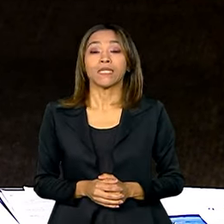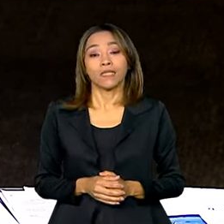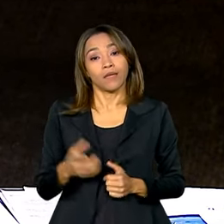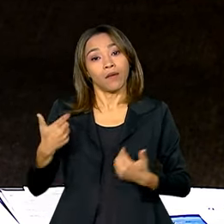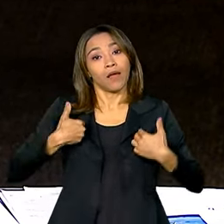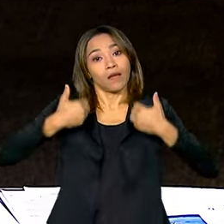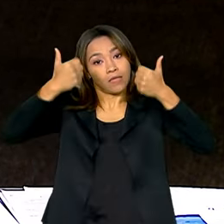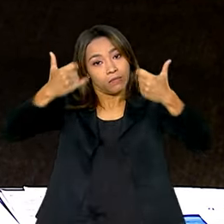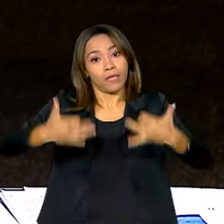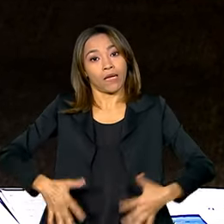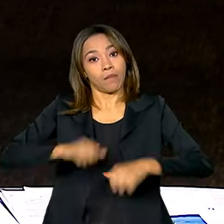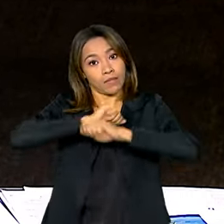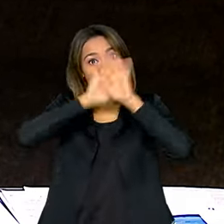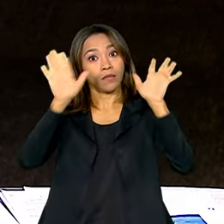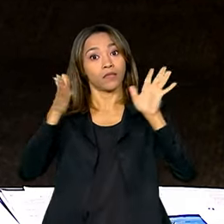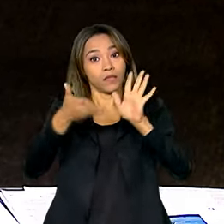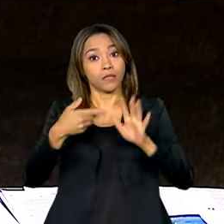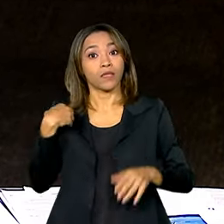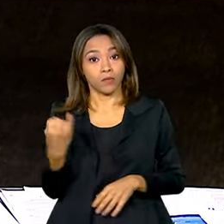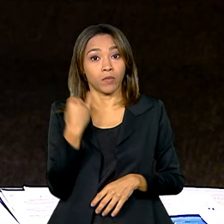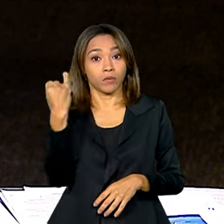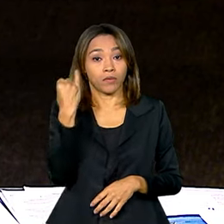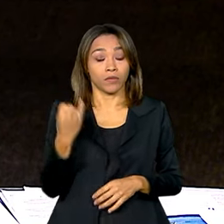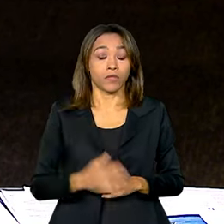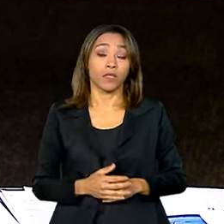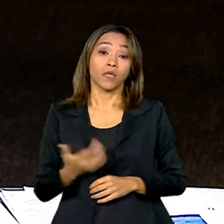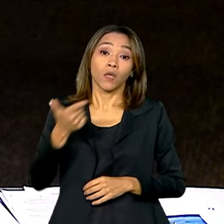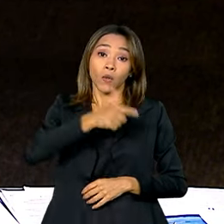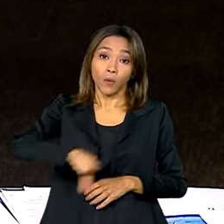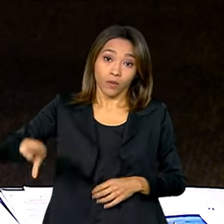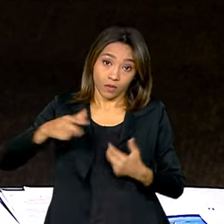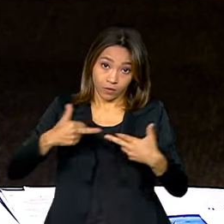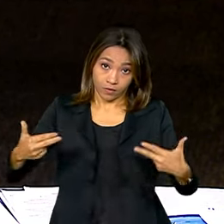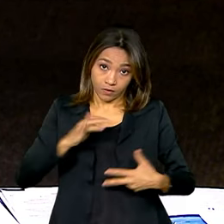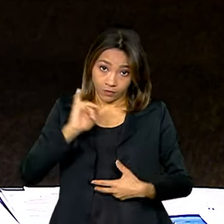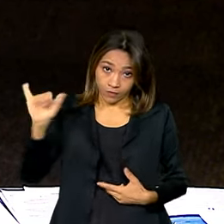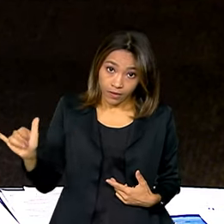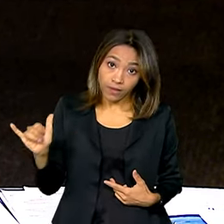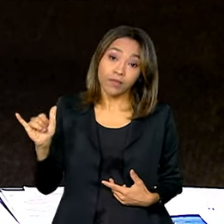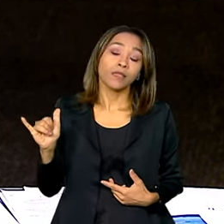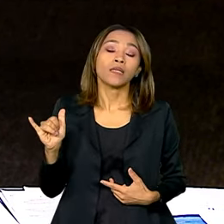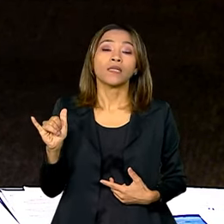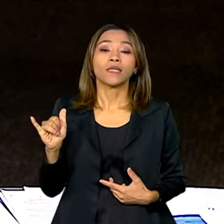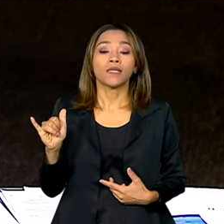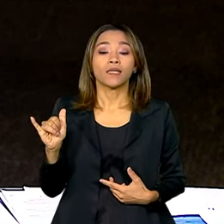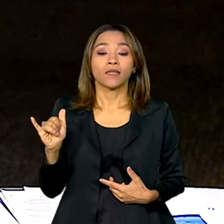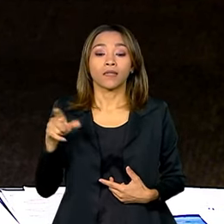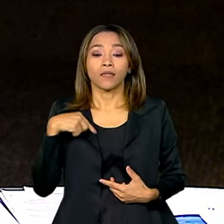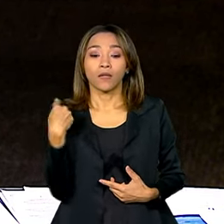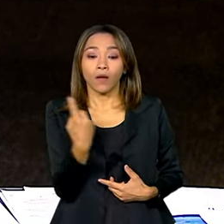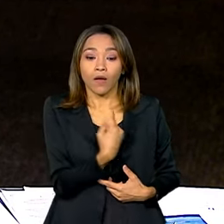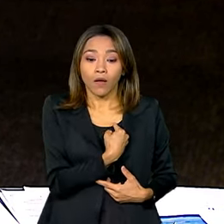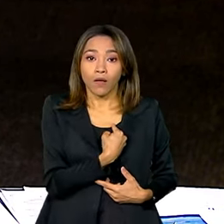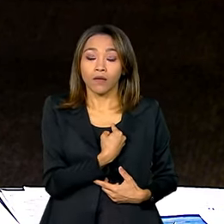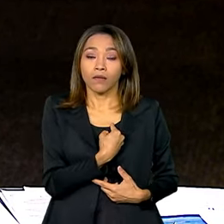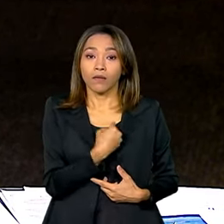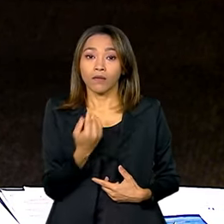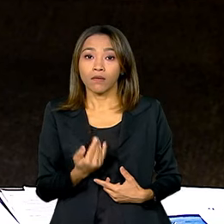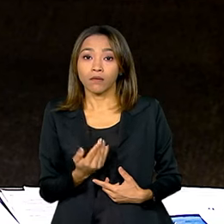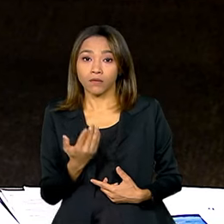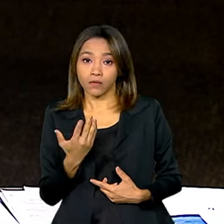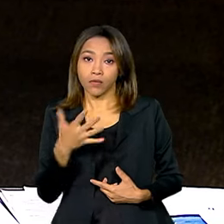isso, porque de fato essa é uma questão relevante. Dizer a você que nós estamos ali na região